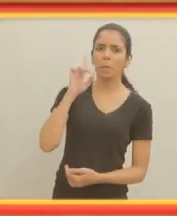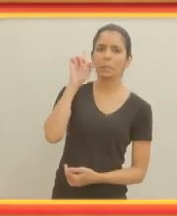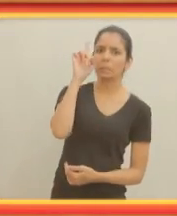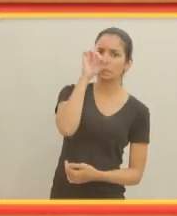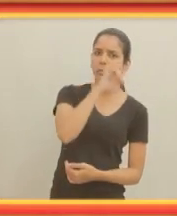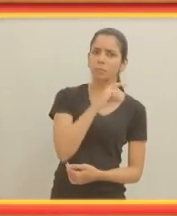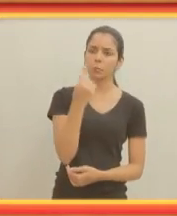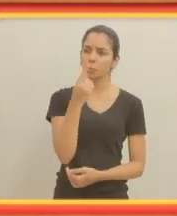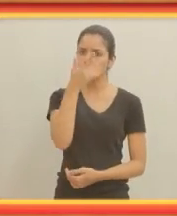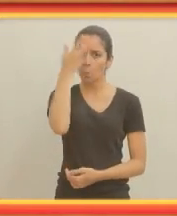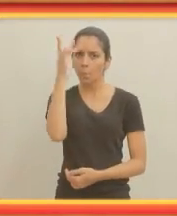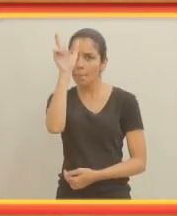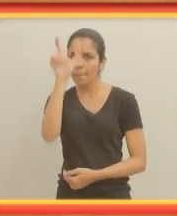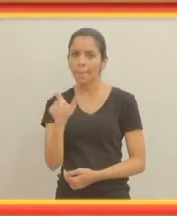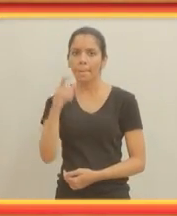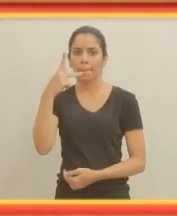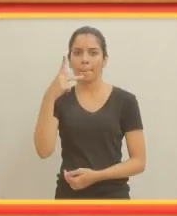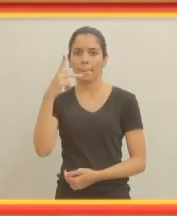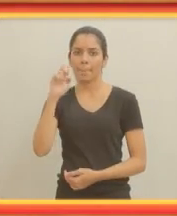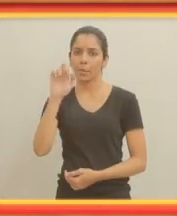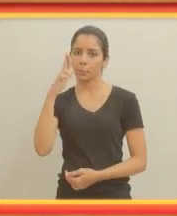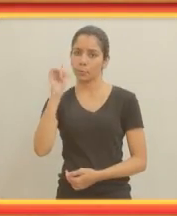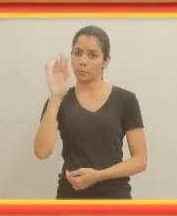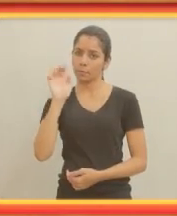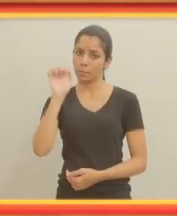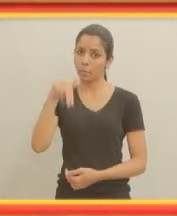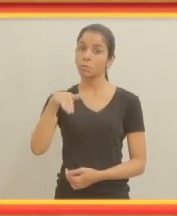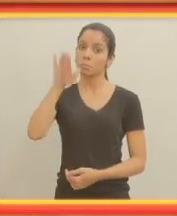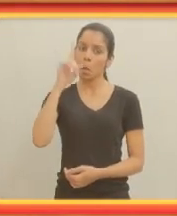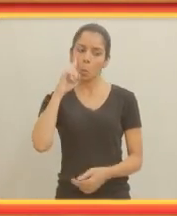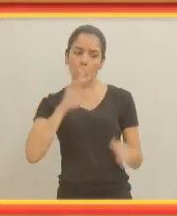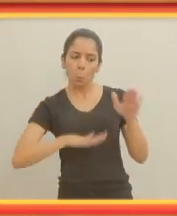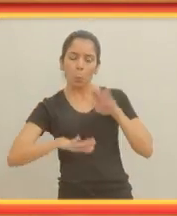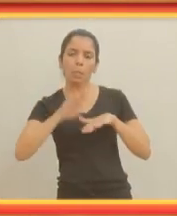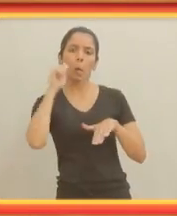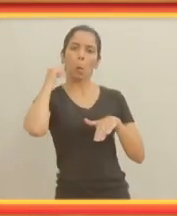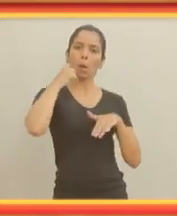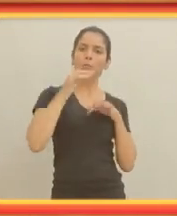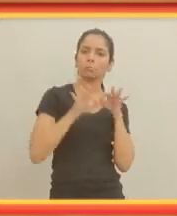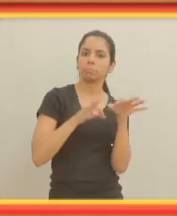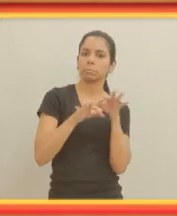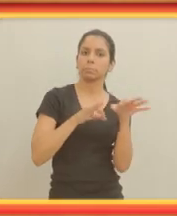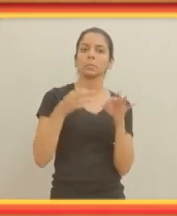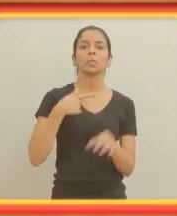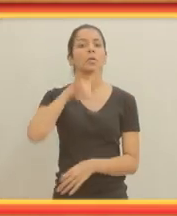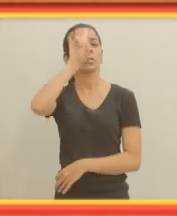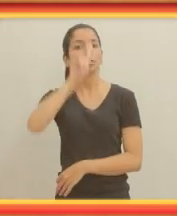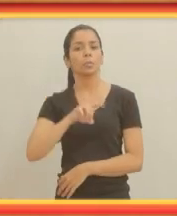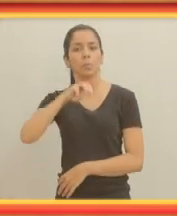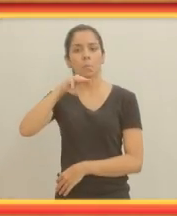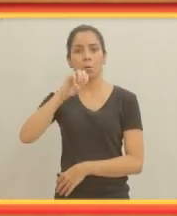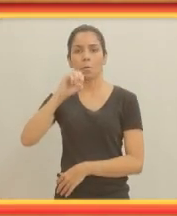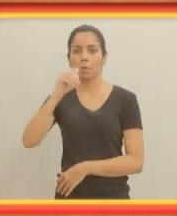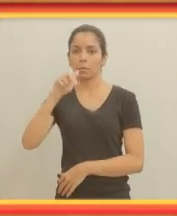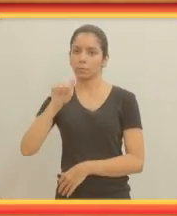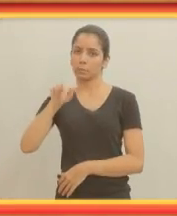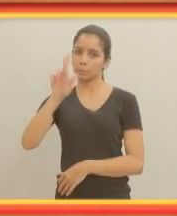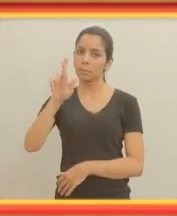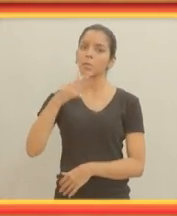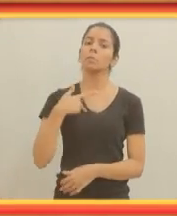Quanto mais complexo um personagem, mais cuidadosa tem que ser a preparação do ator. O diretor Moacir